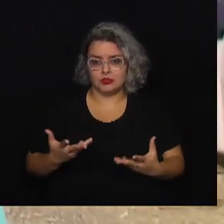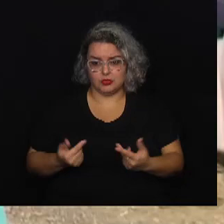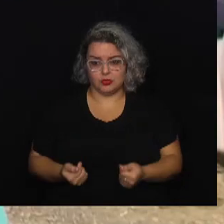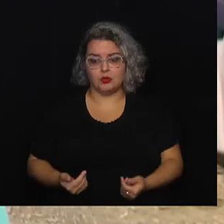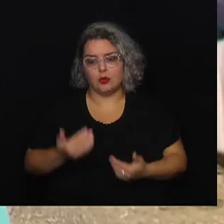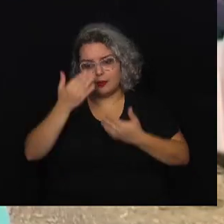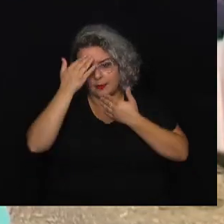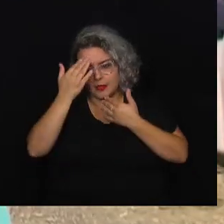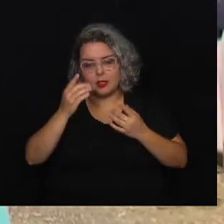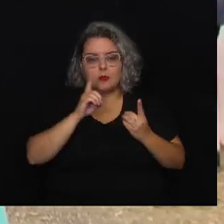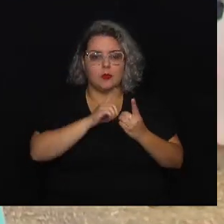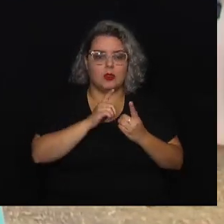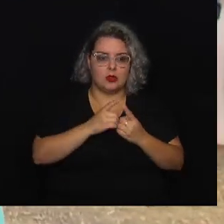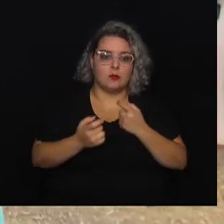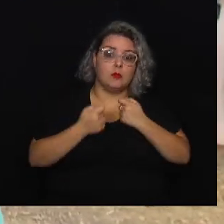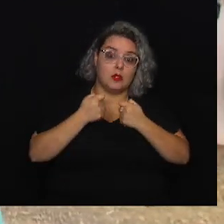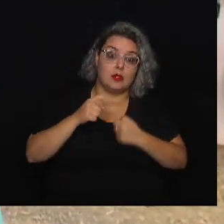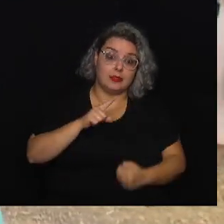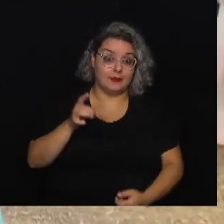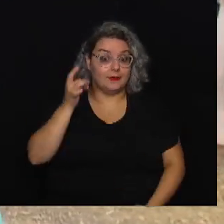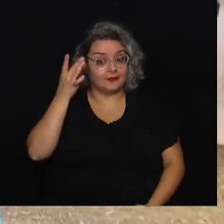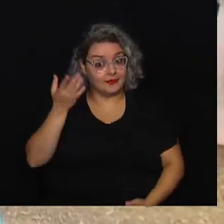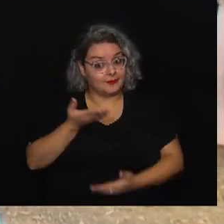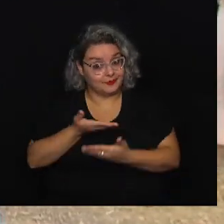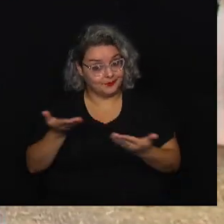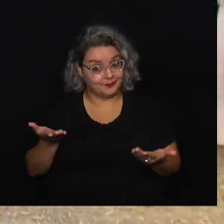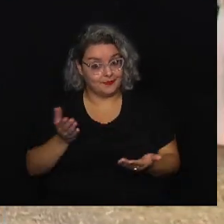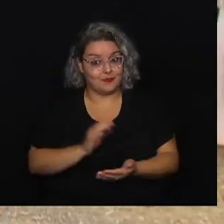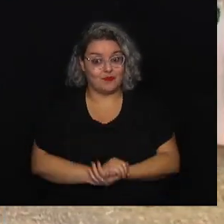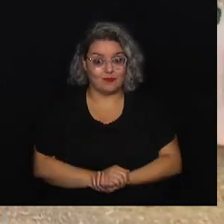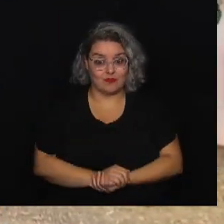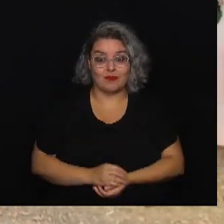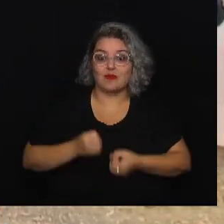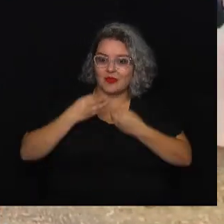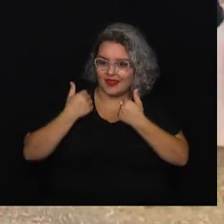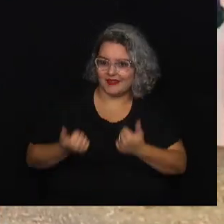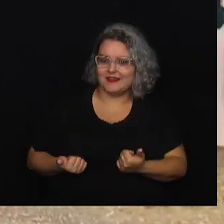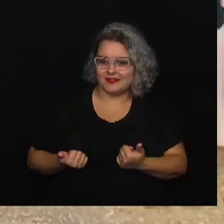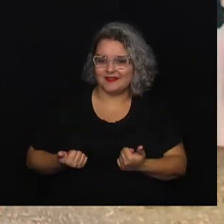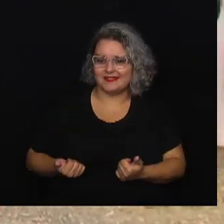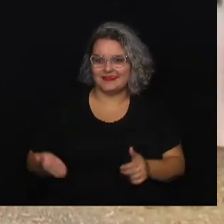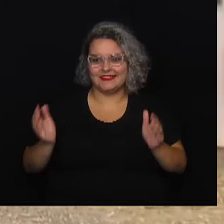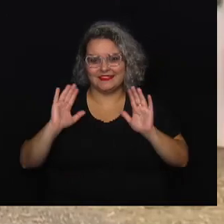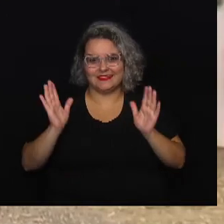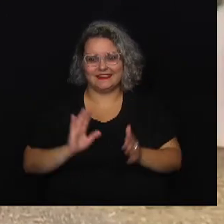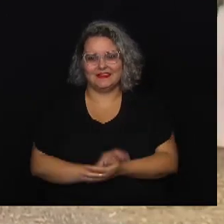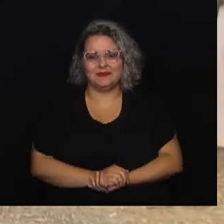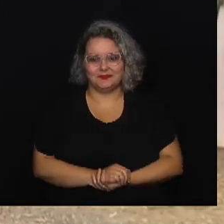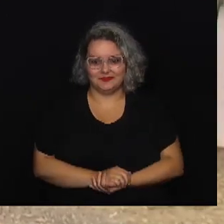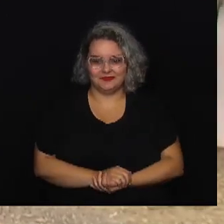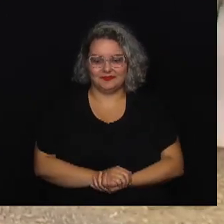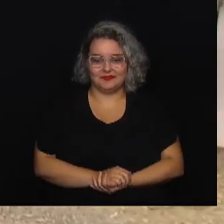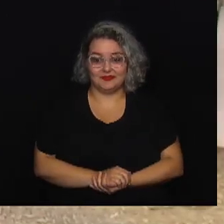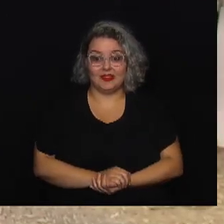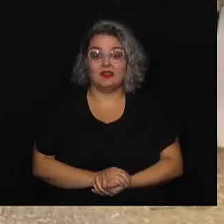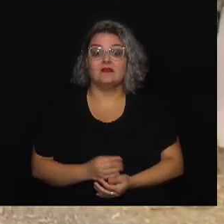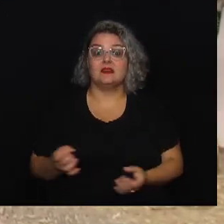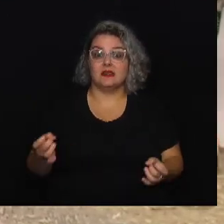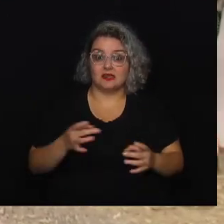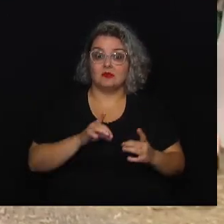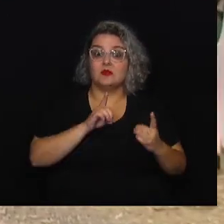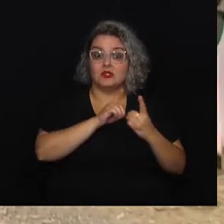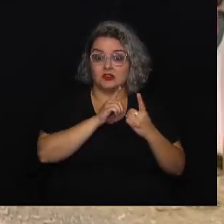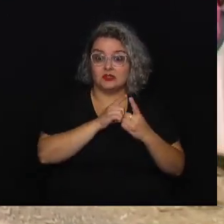nossa reportagem. Sei que não é fácil para vocês. Tudo bom? Tudo bem, olá. Bom, você acabou de sair de um atendimento, não